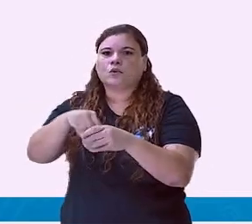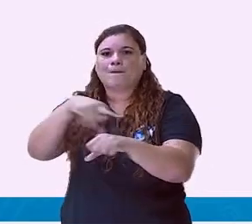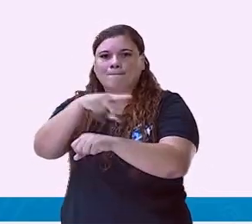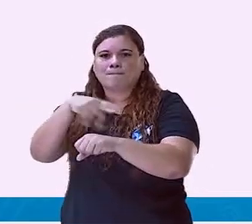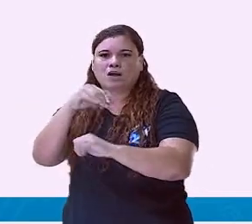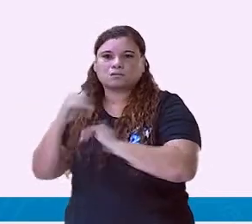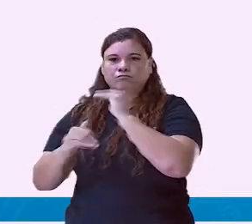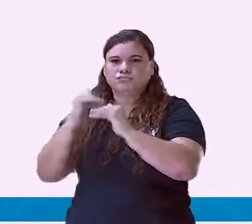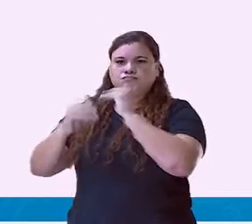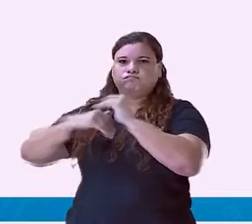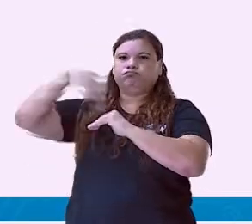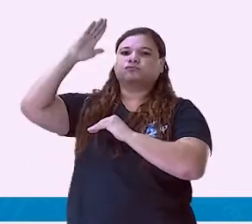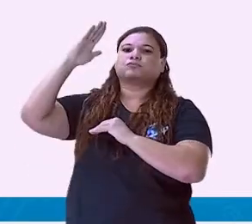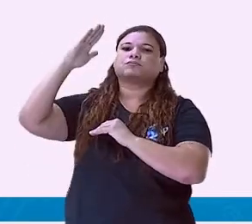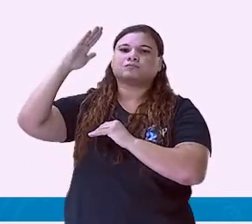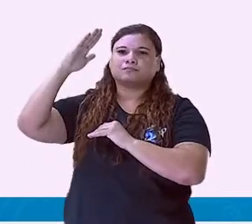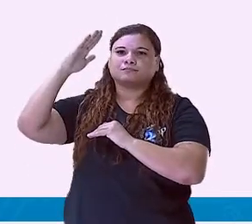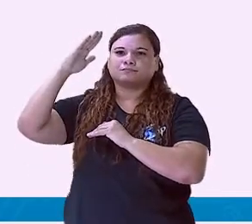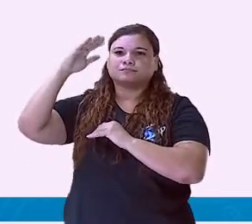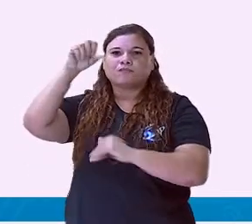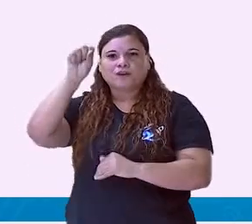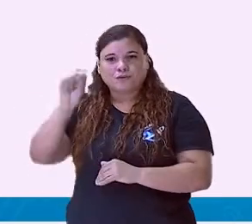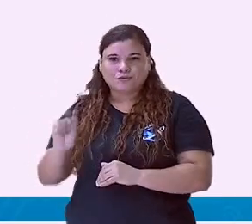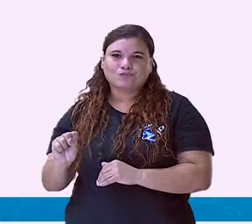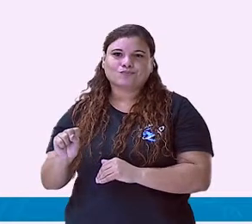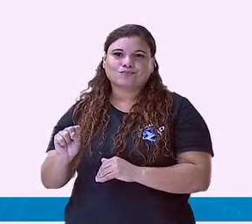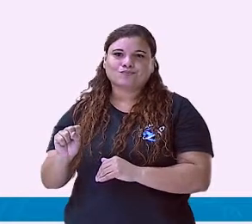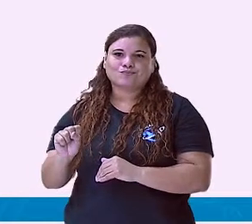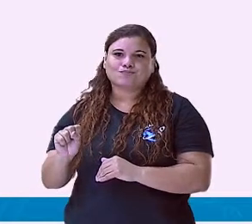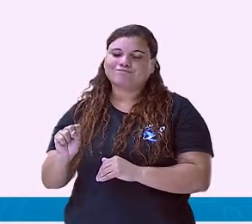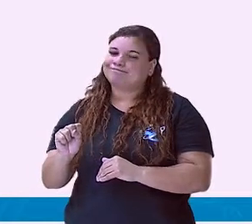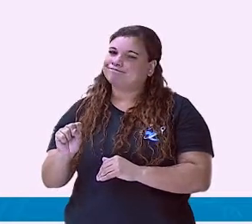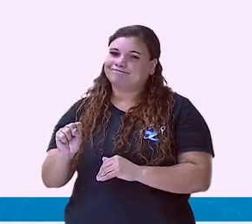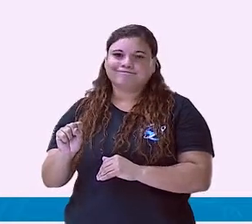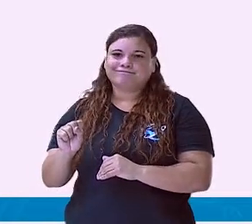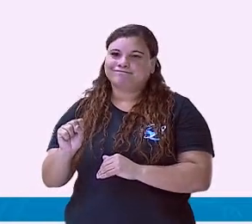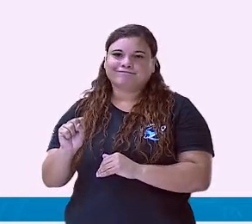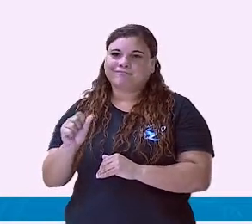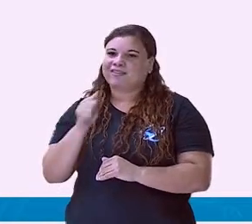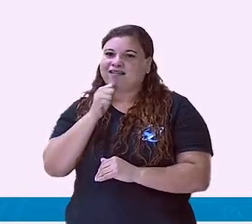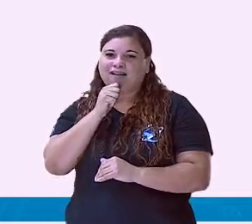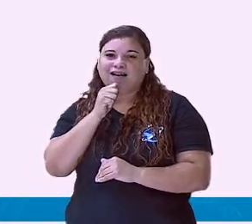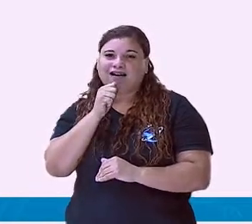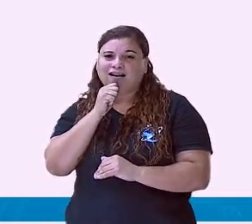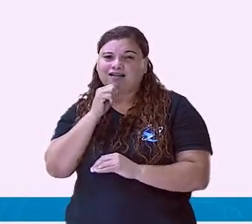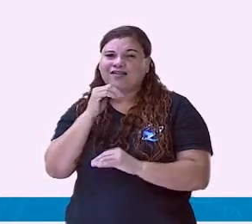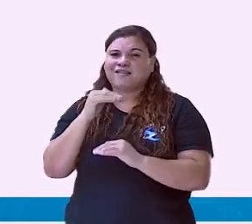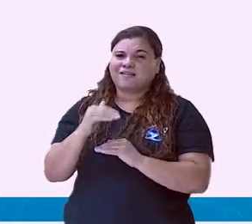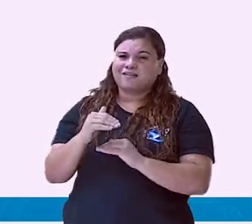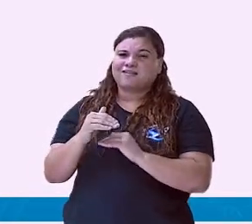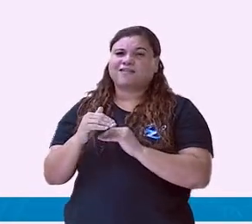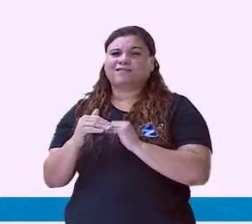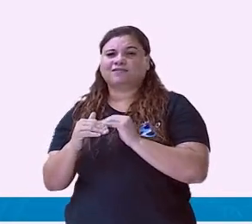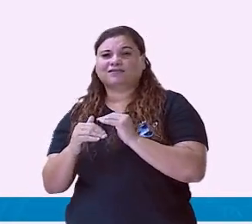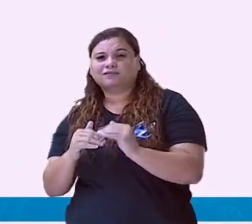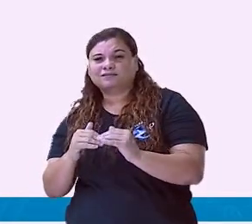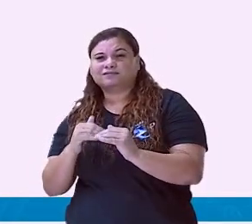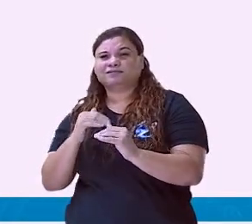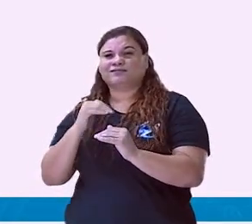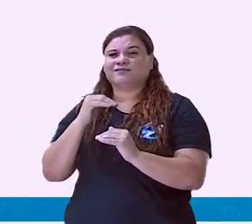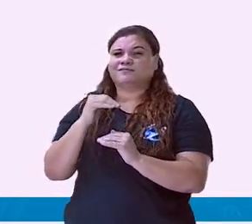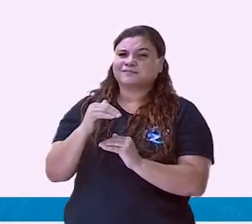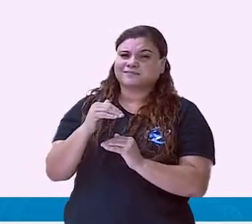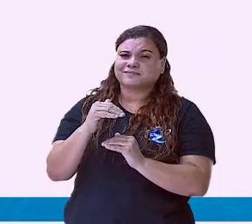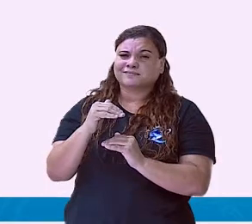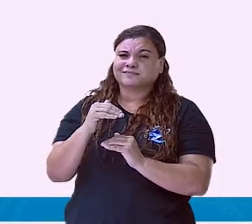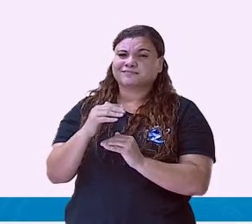desenvolvidos e o sul não desenvolvidos. É a regionalização socioeconômica.